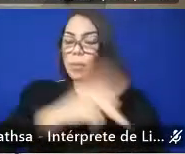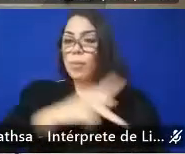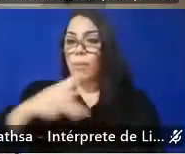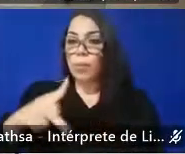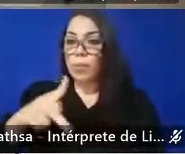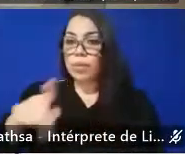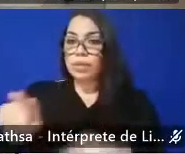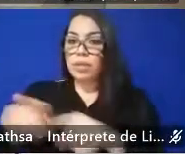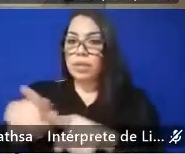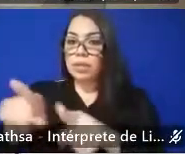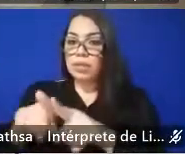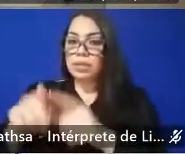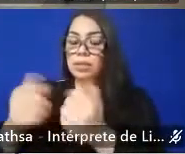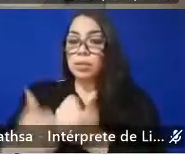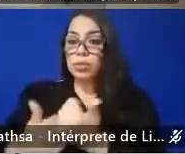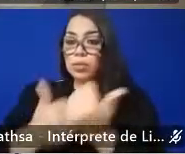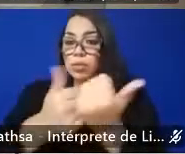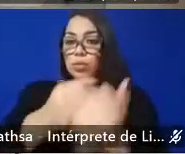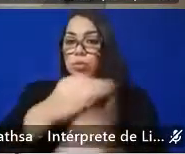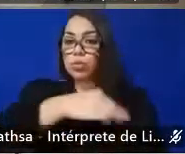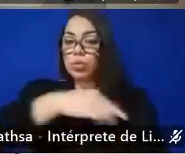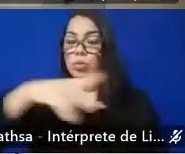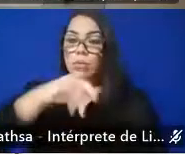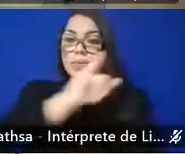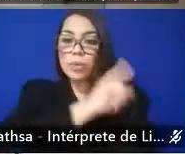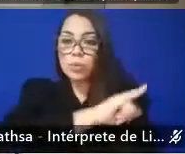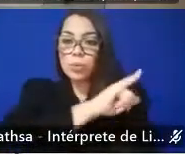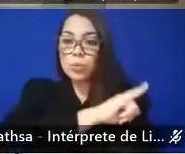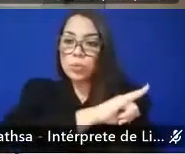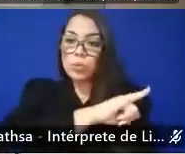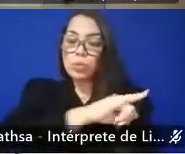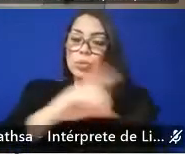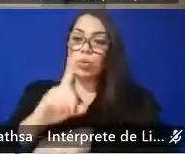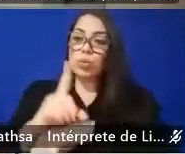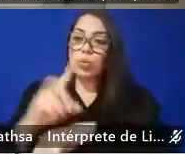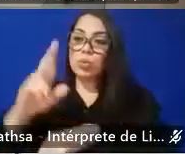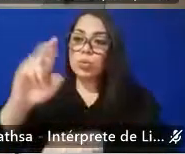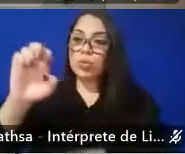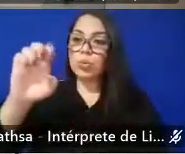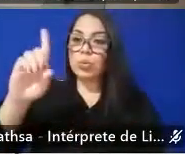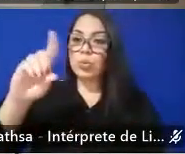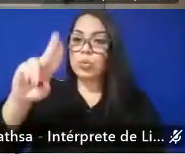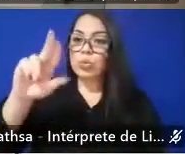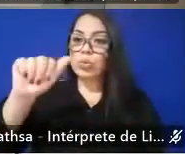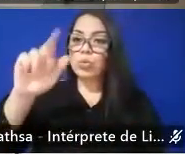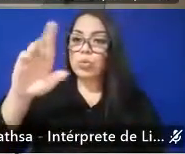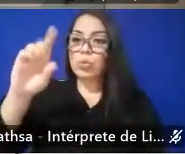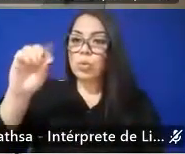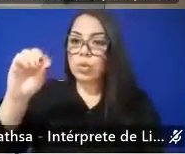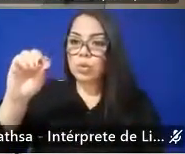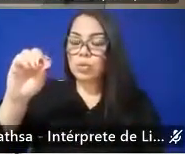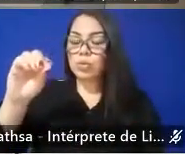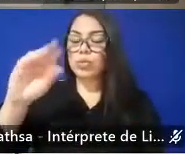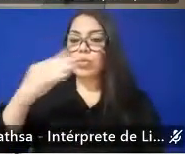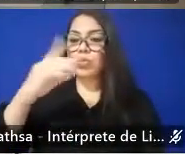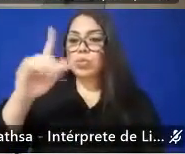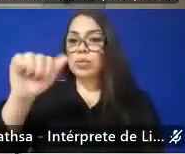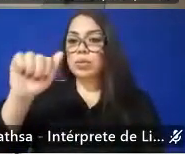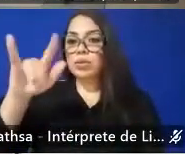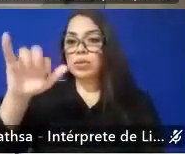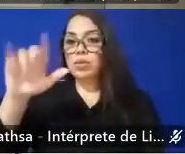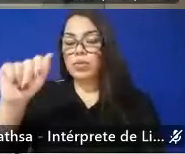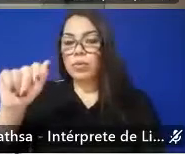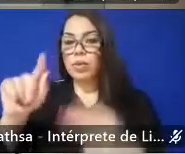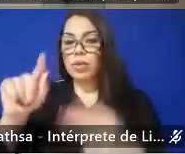assistência do Ministério Público do Estado do Rio de Janeiro Dr Eduardo da Silva Lima Neto e do Dr Davi Francisco